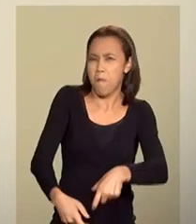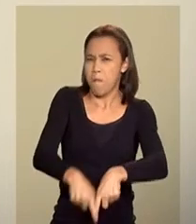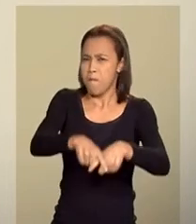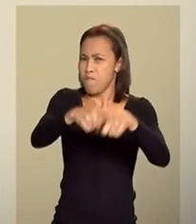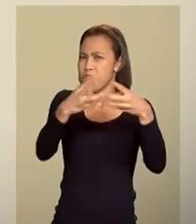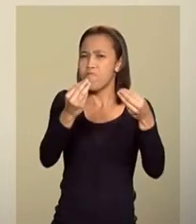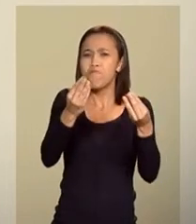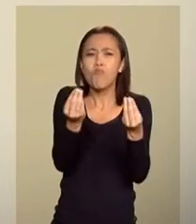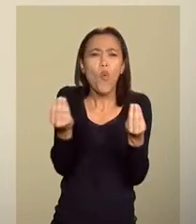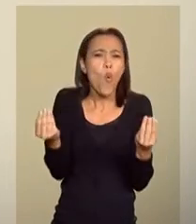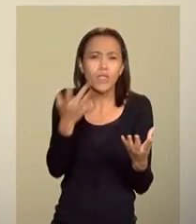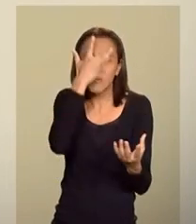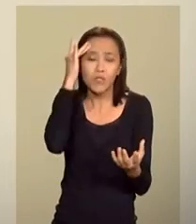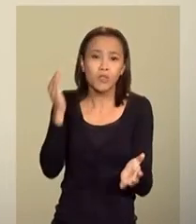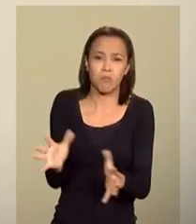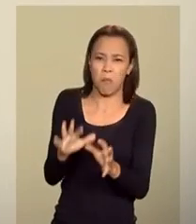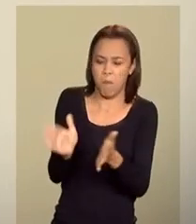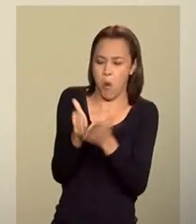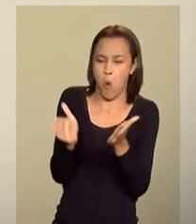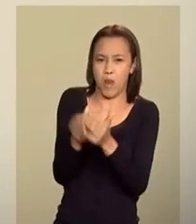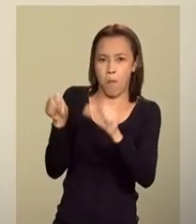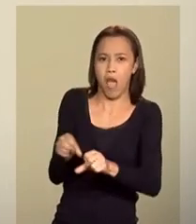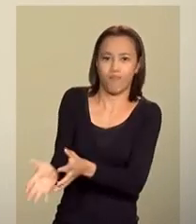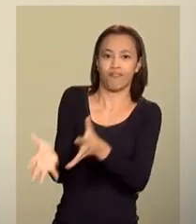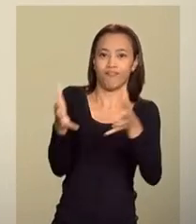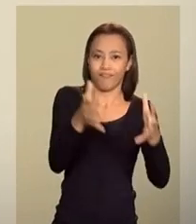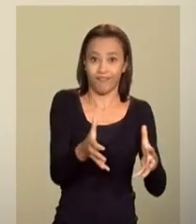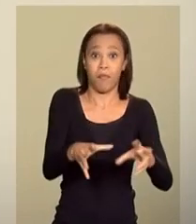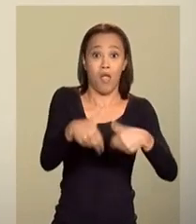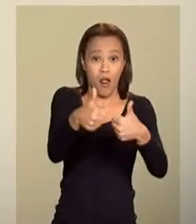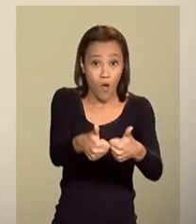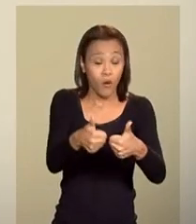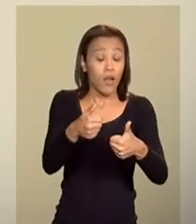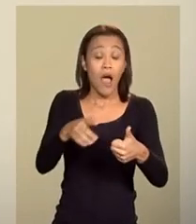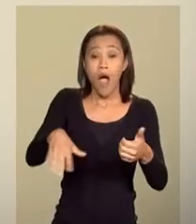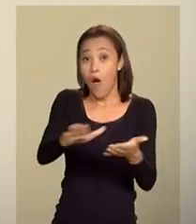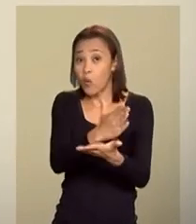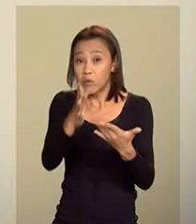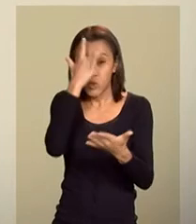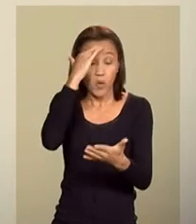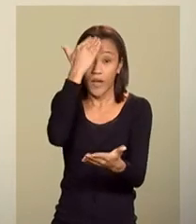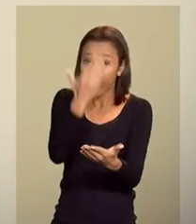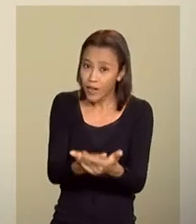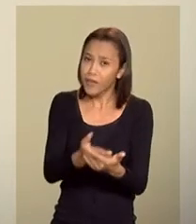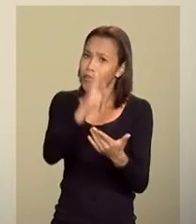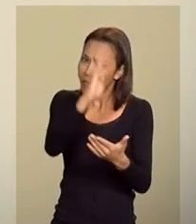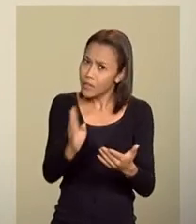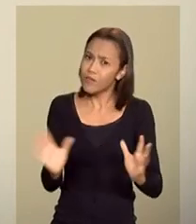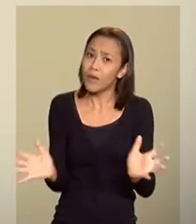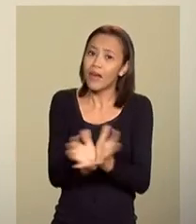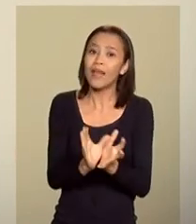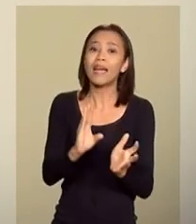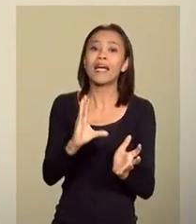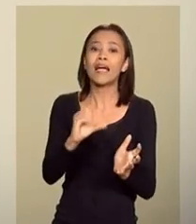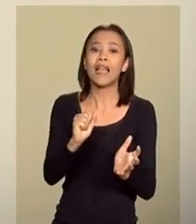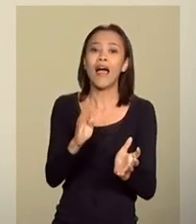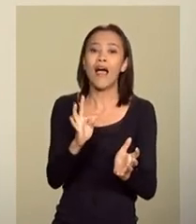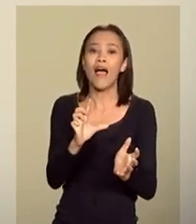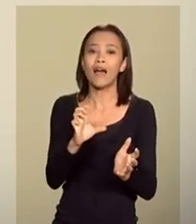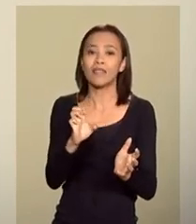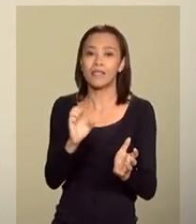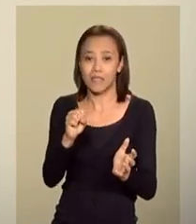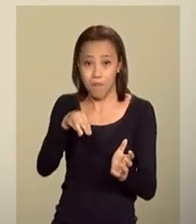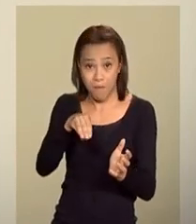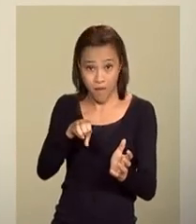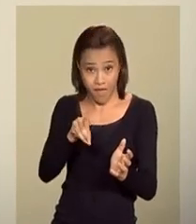milhões de pessoas saíssem da miséria os que não acreditavam que o Brasil virasse um país de classe média Estamos